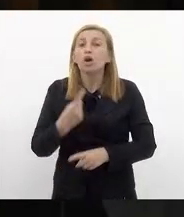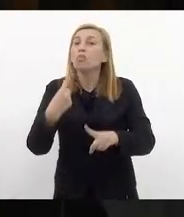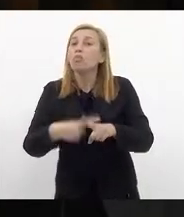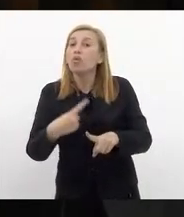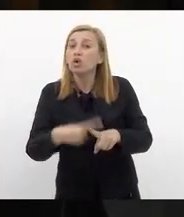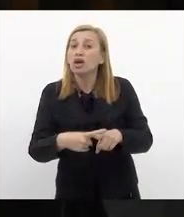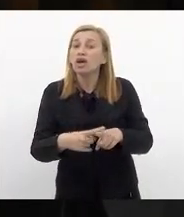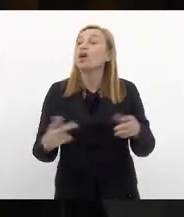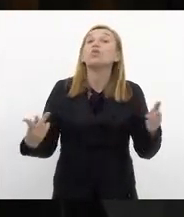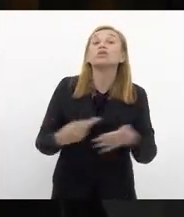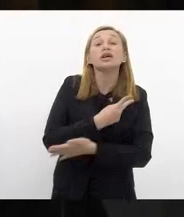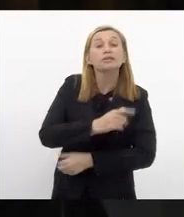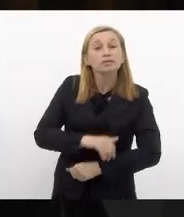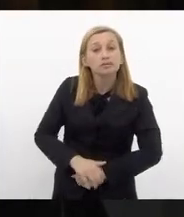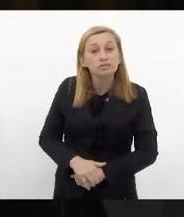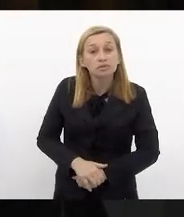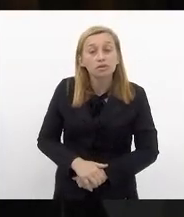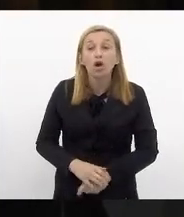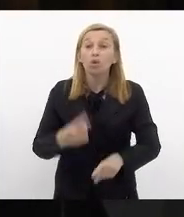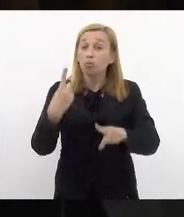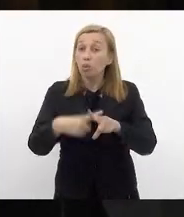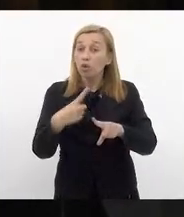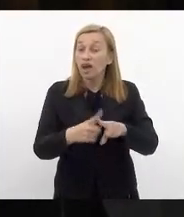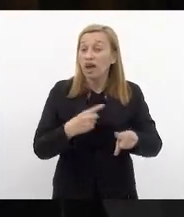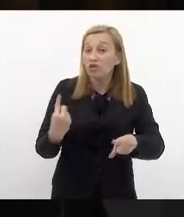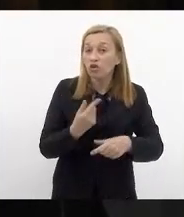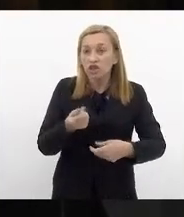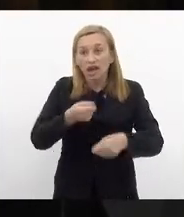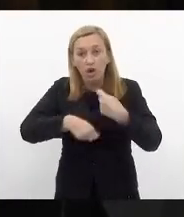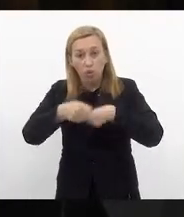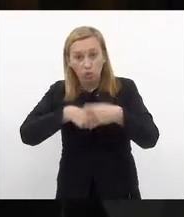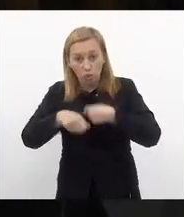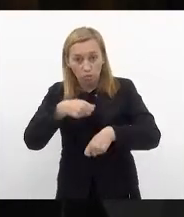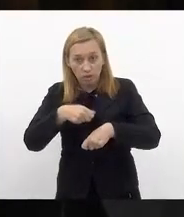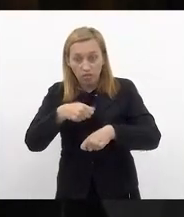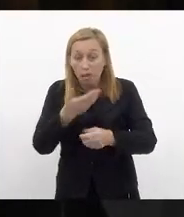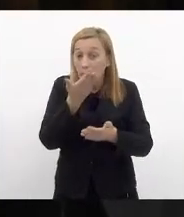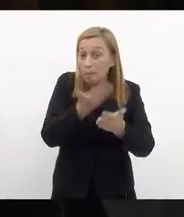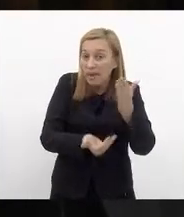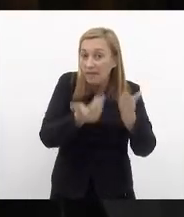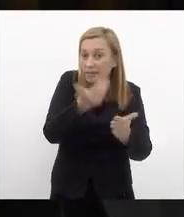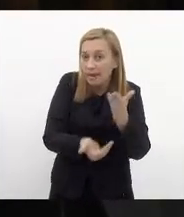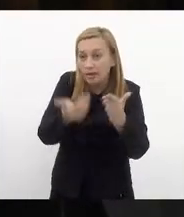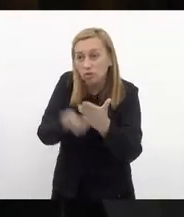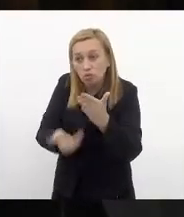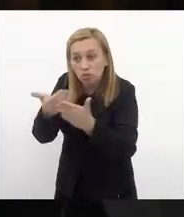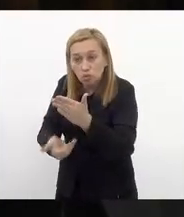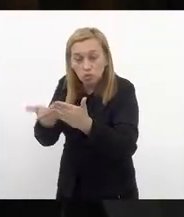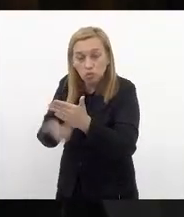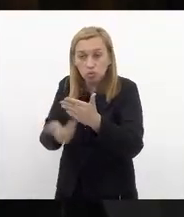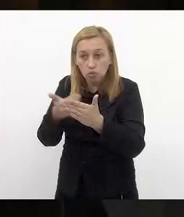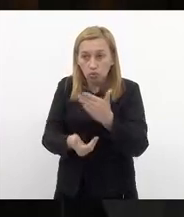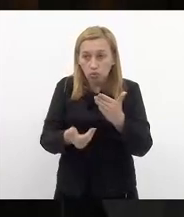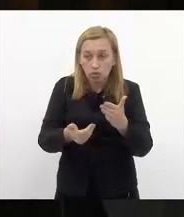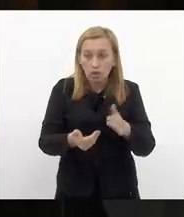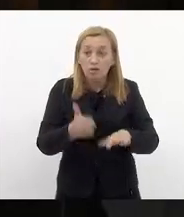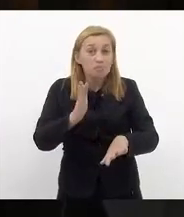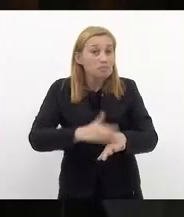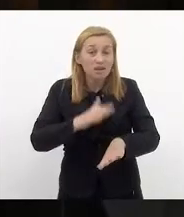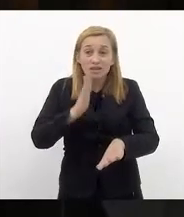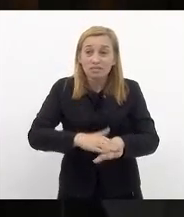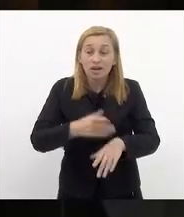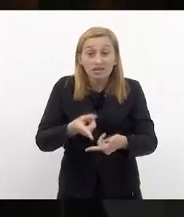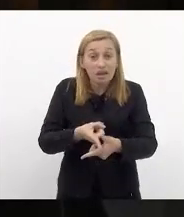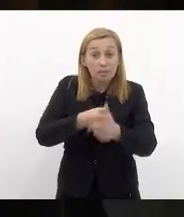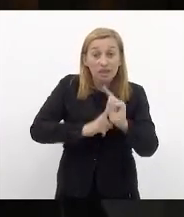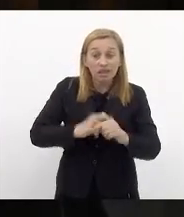que isso acontece? Porque a nossa economia foi perdendo dinamismo e foi se tornando cada vez mais dependente